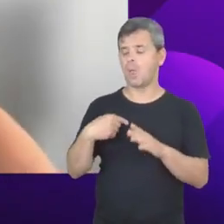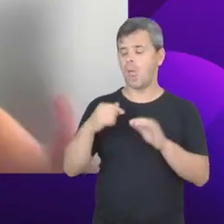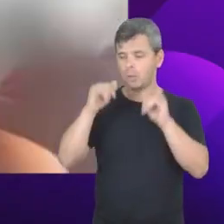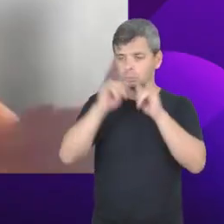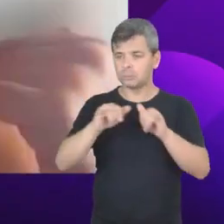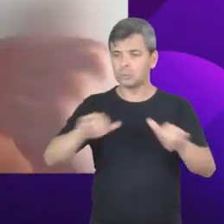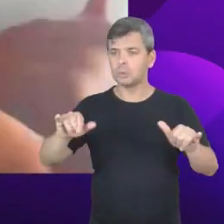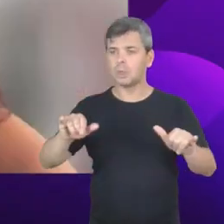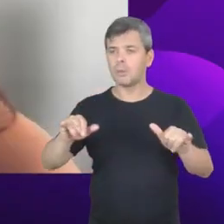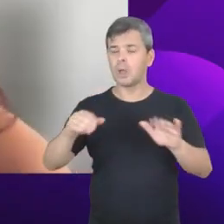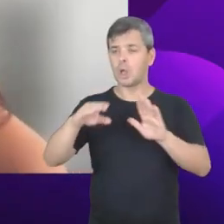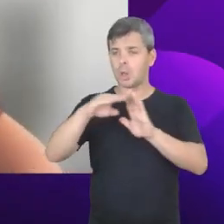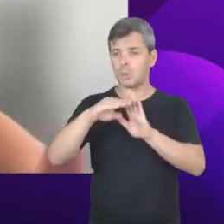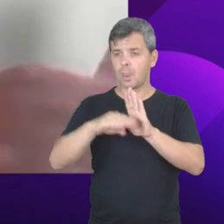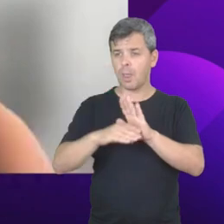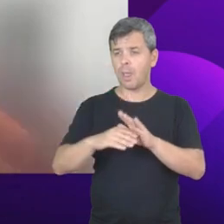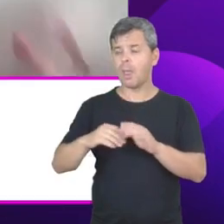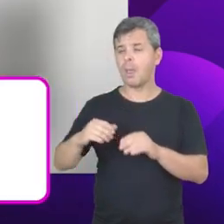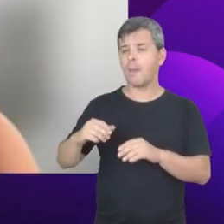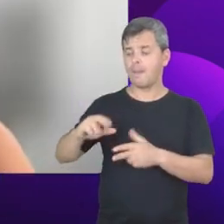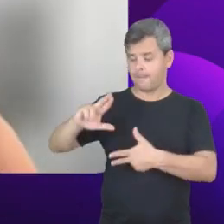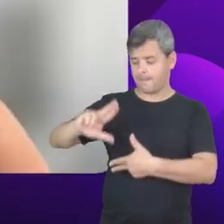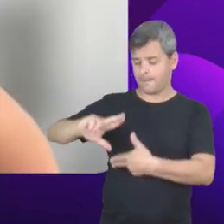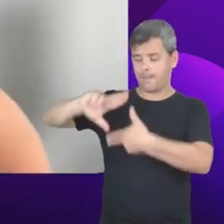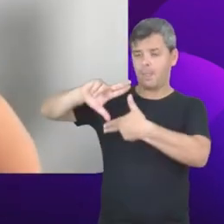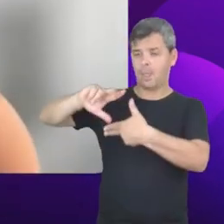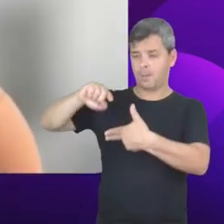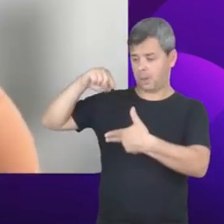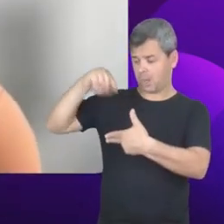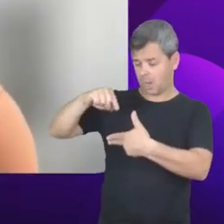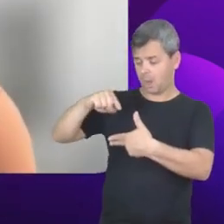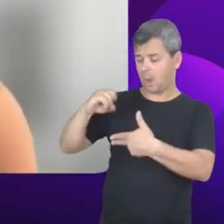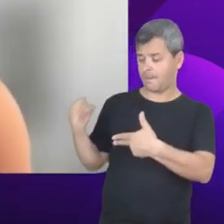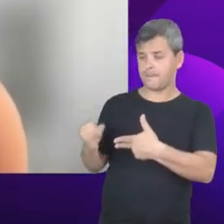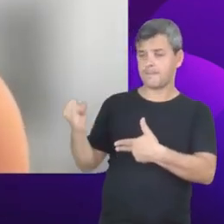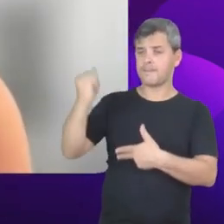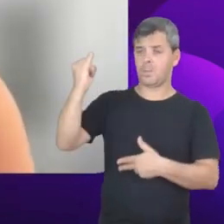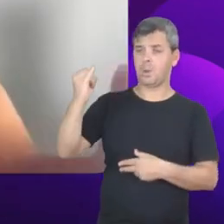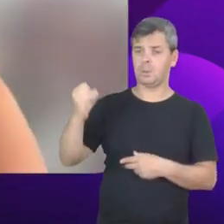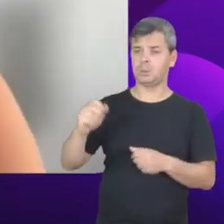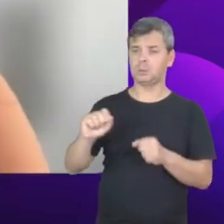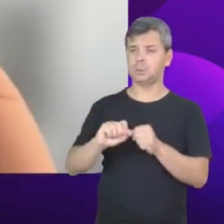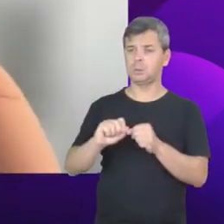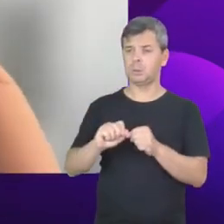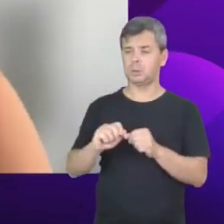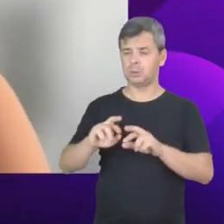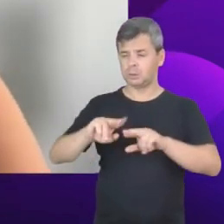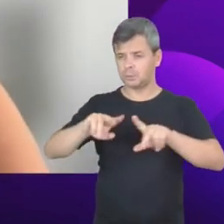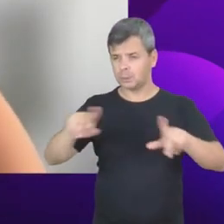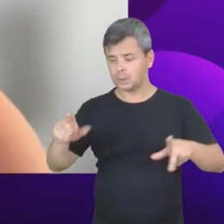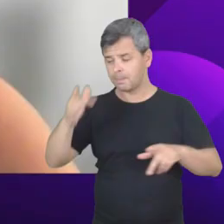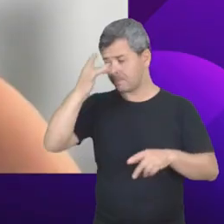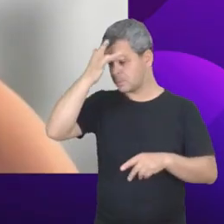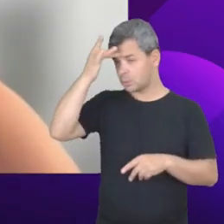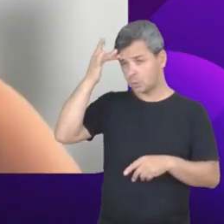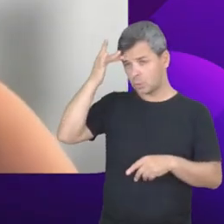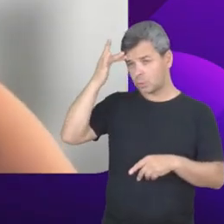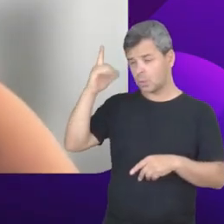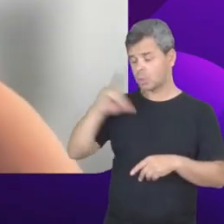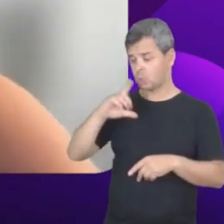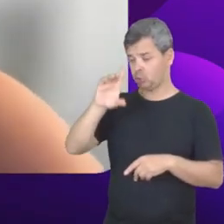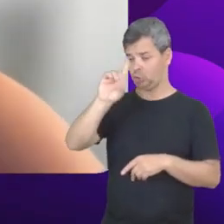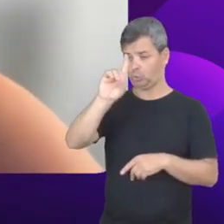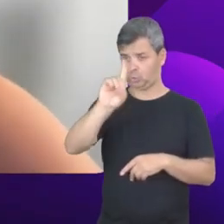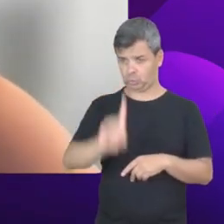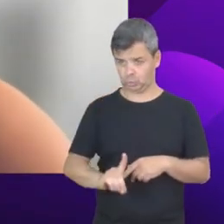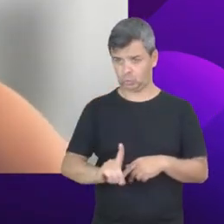publicização do programa Pé de Meia, que é um programa que é super importante, que muitas pessoas teriam